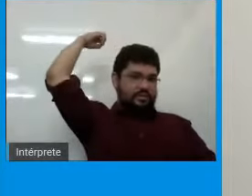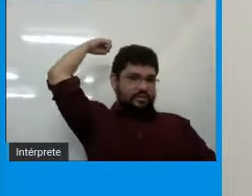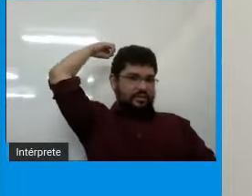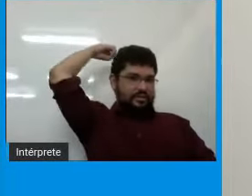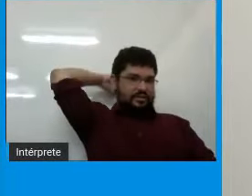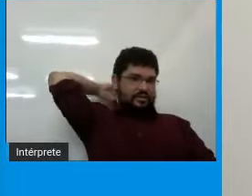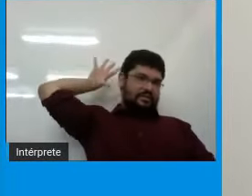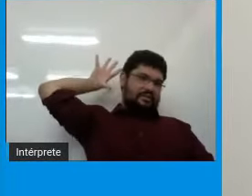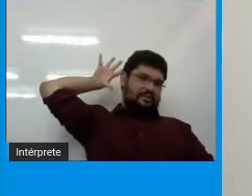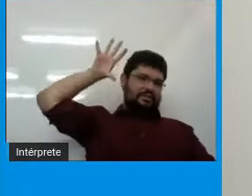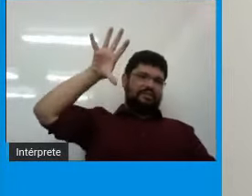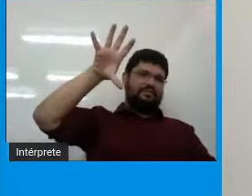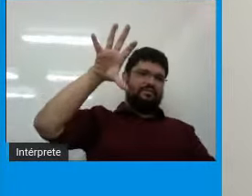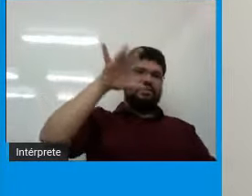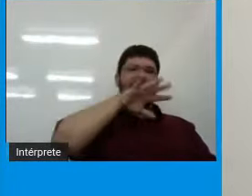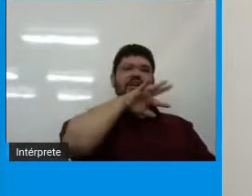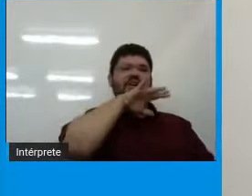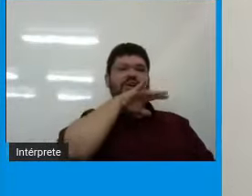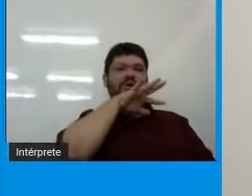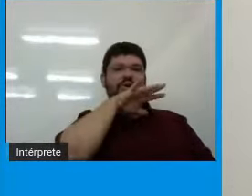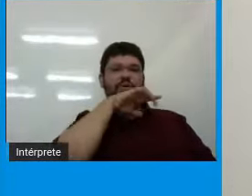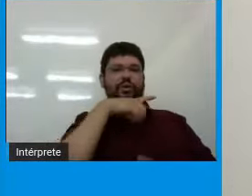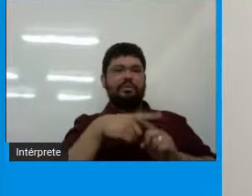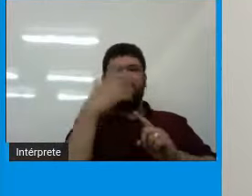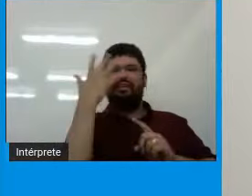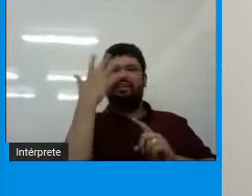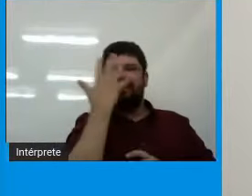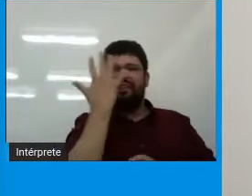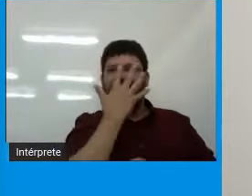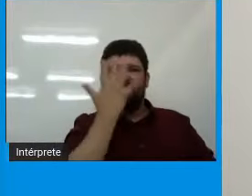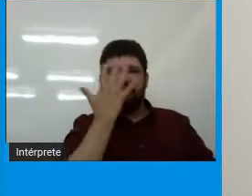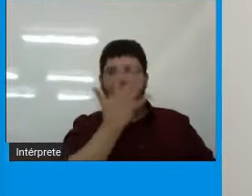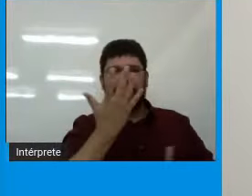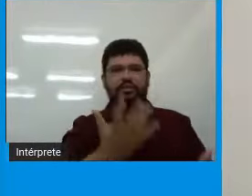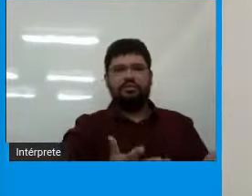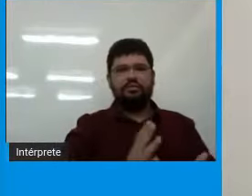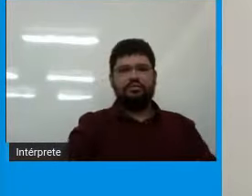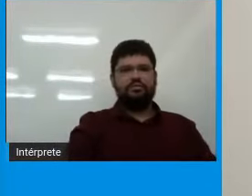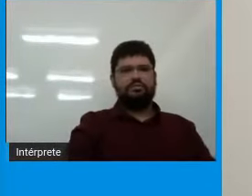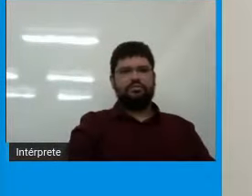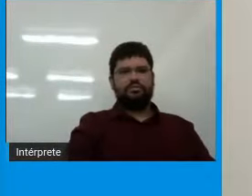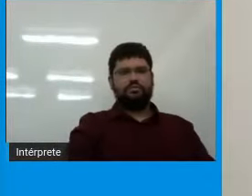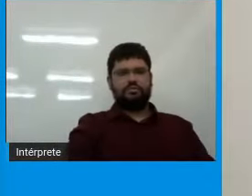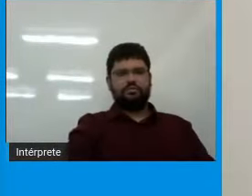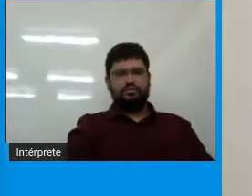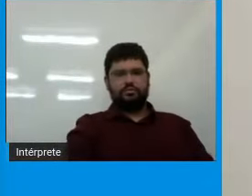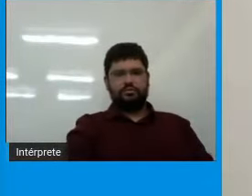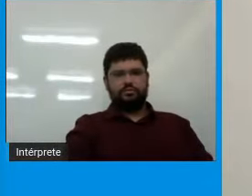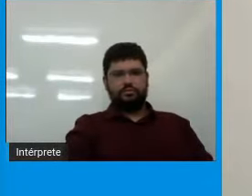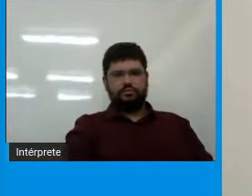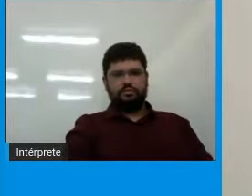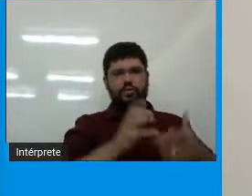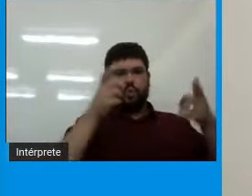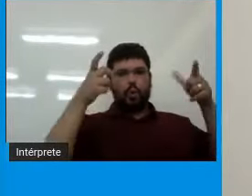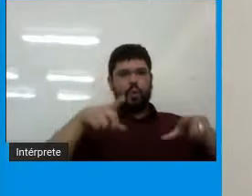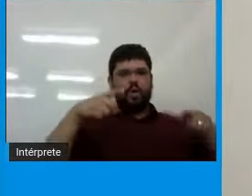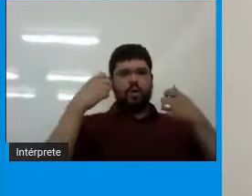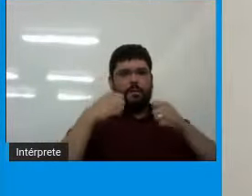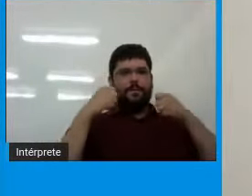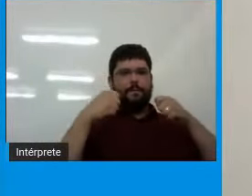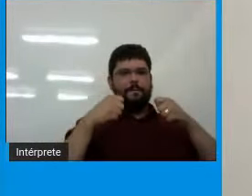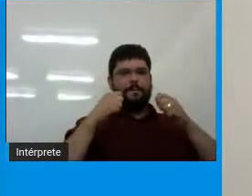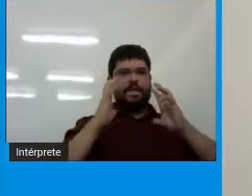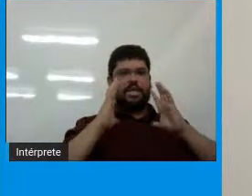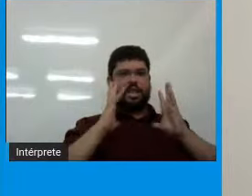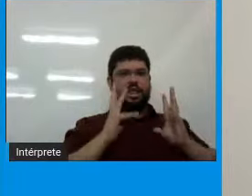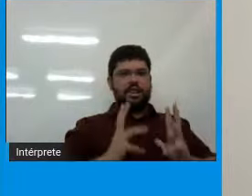exemplo, porque isso causa aquele efeito de silhueta, em que você fica escuro ou escura no vídeo. Sobre o cenário, o ideal é que seja o mais neutro